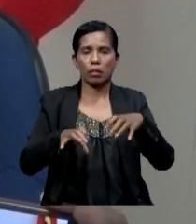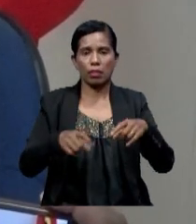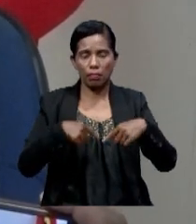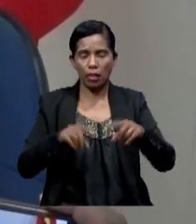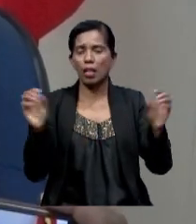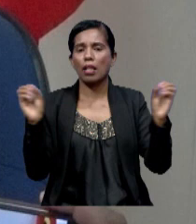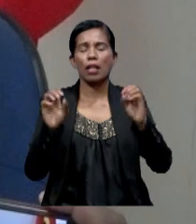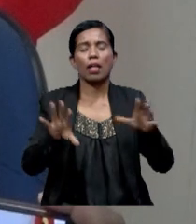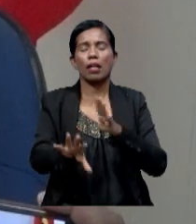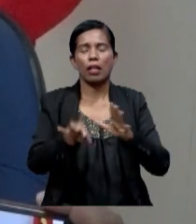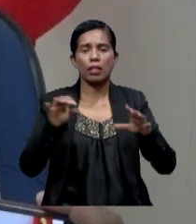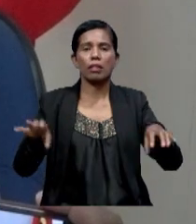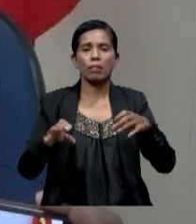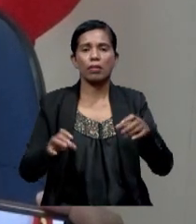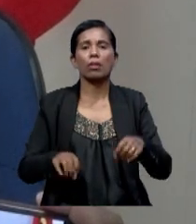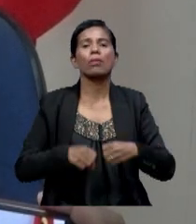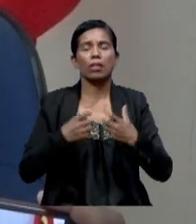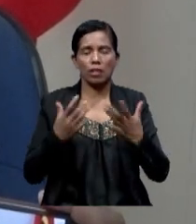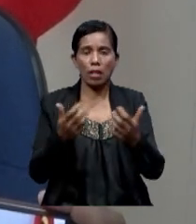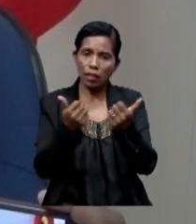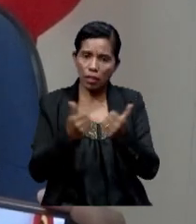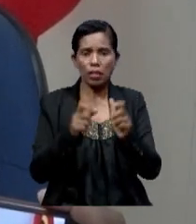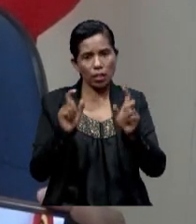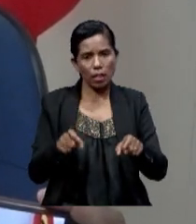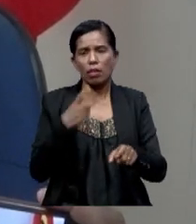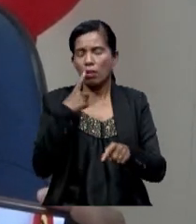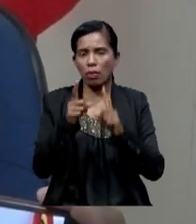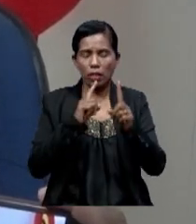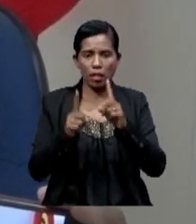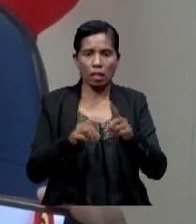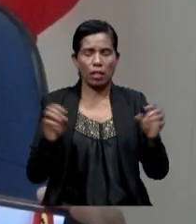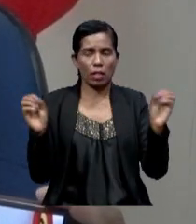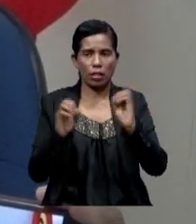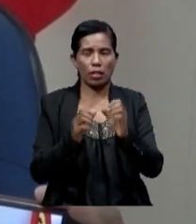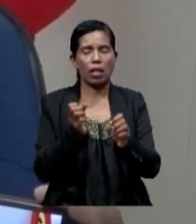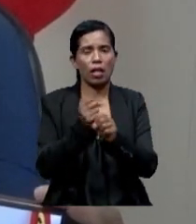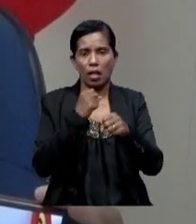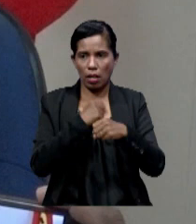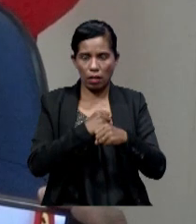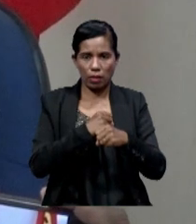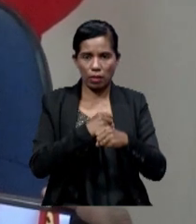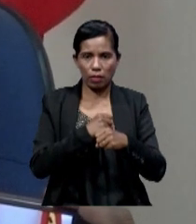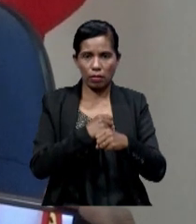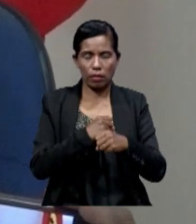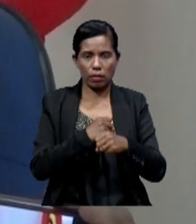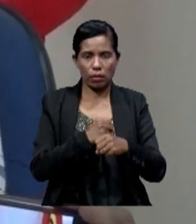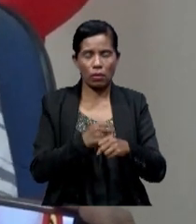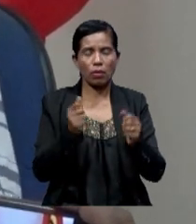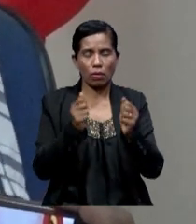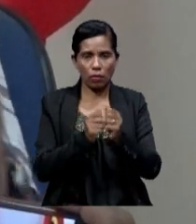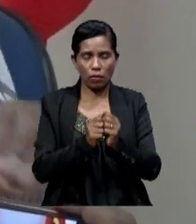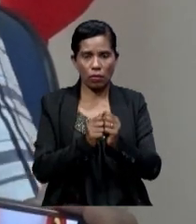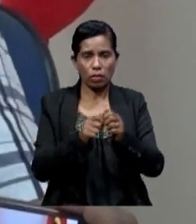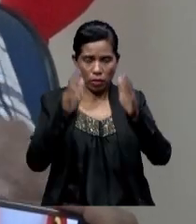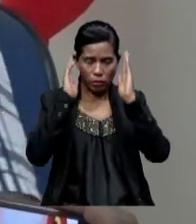o insa, agência tem qualia. La bele fale, agência ne la os halu boat ser ne, ho, nini atu joa atu